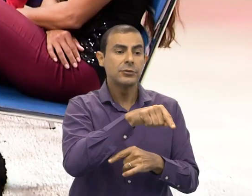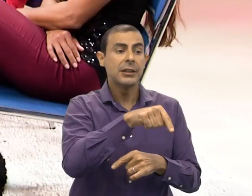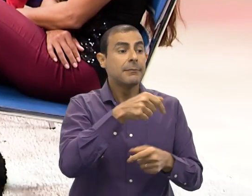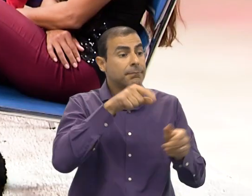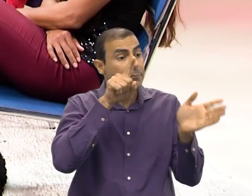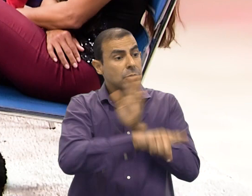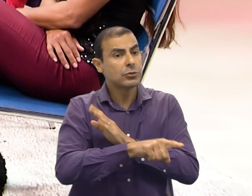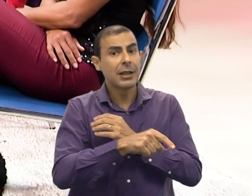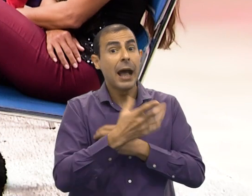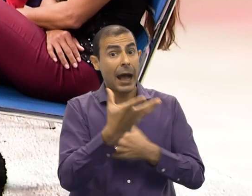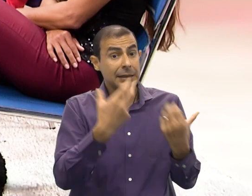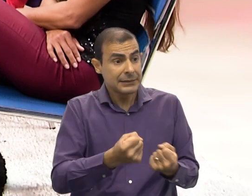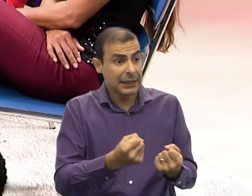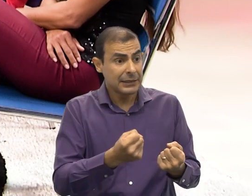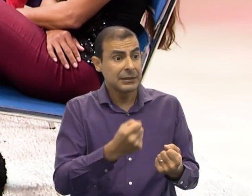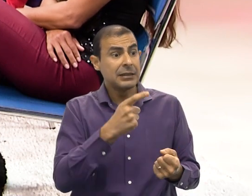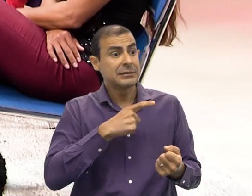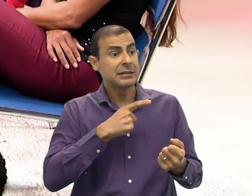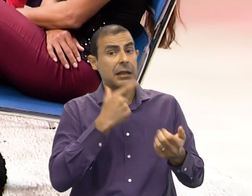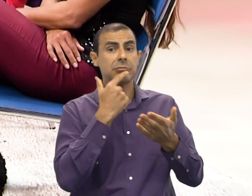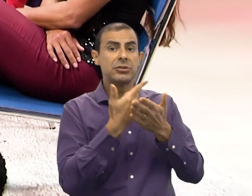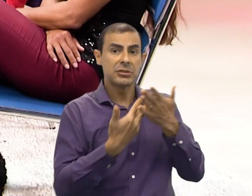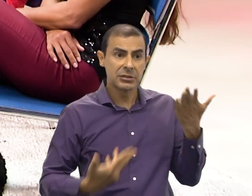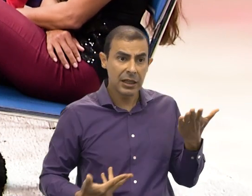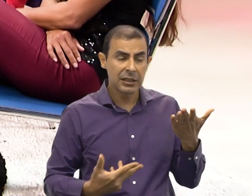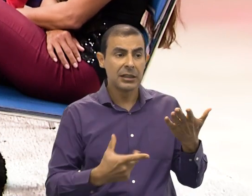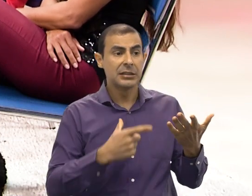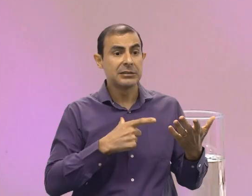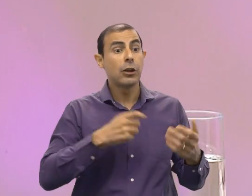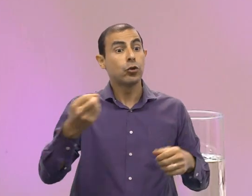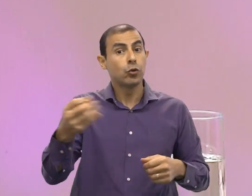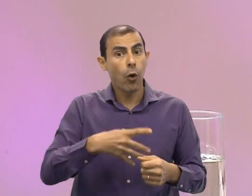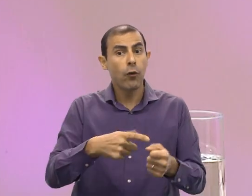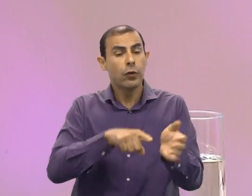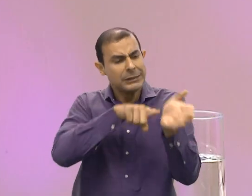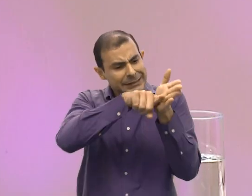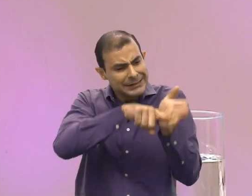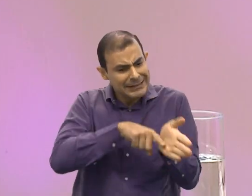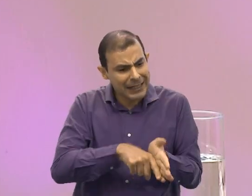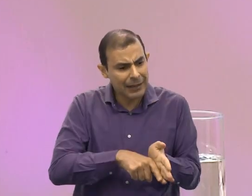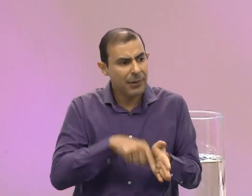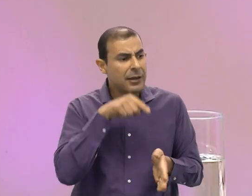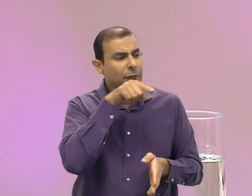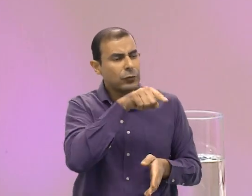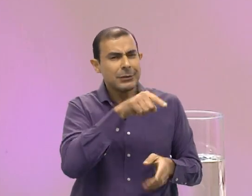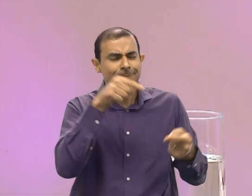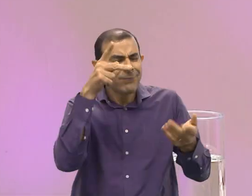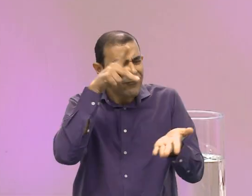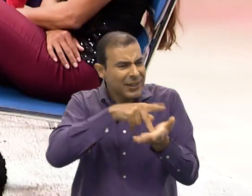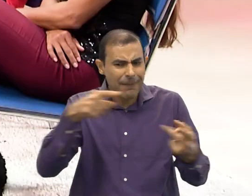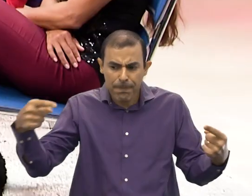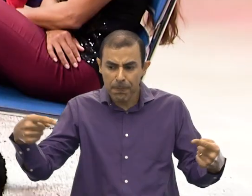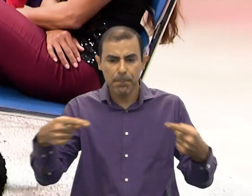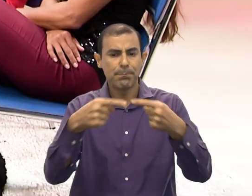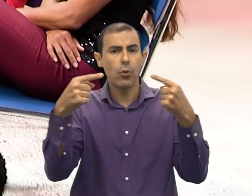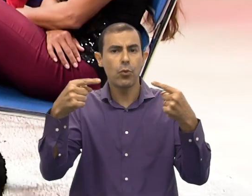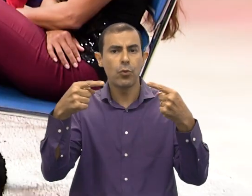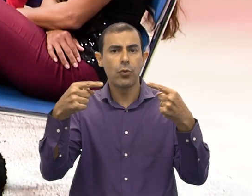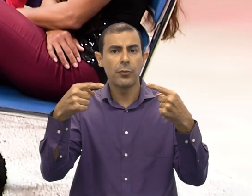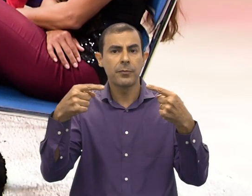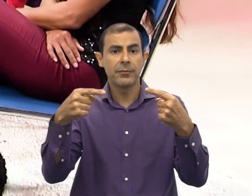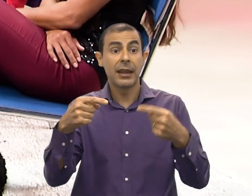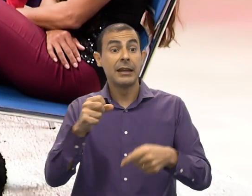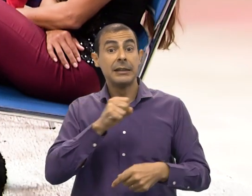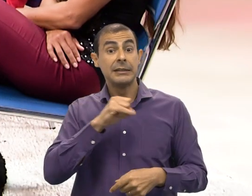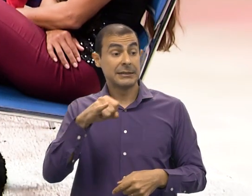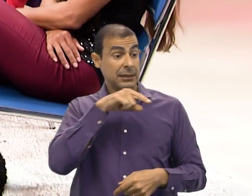em dar continuidade, serão feitos novos exames, nova coleta de sangue, novos exames para confirmar essa